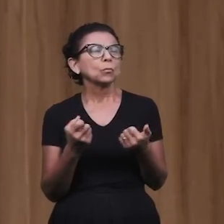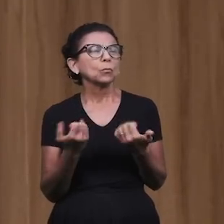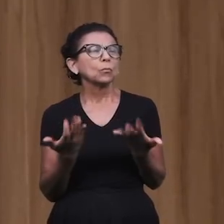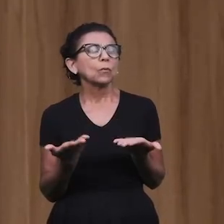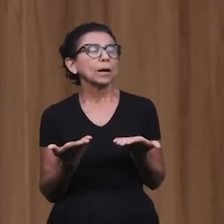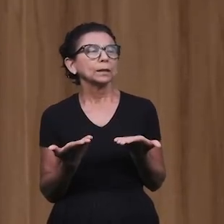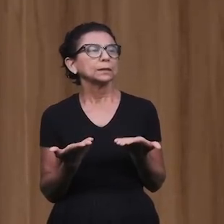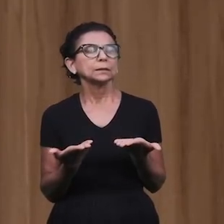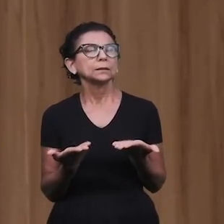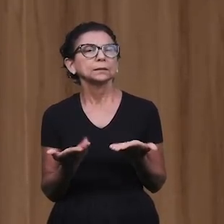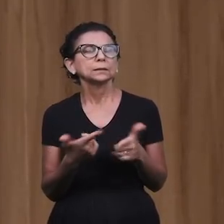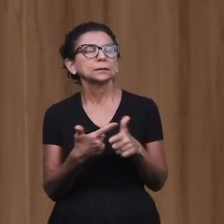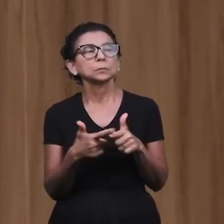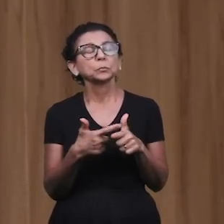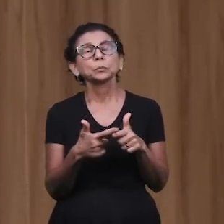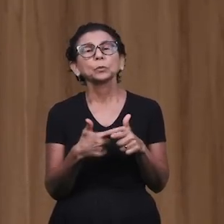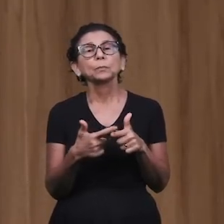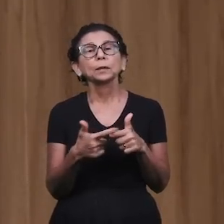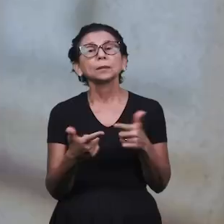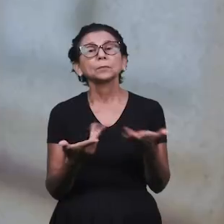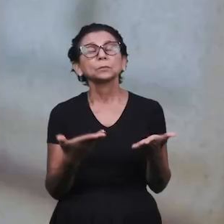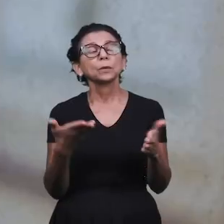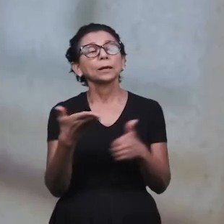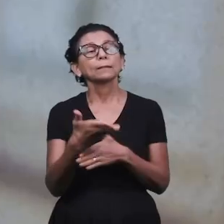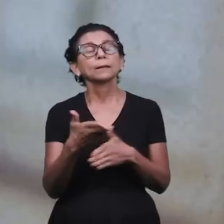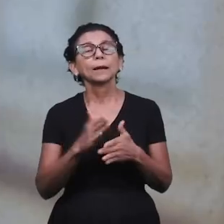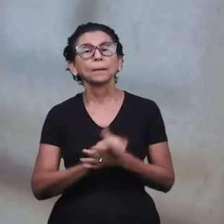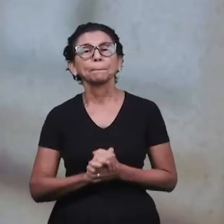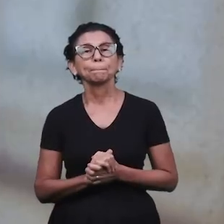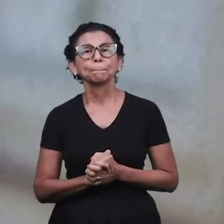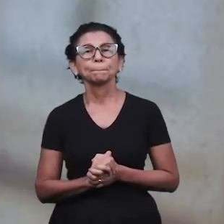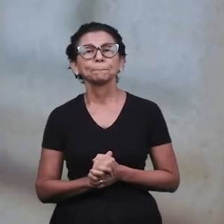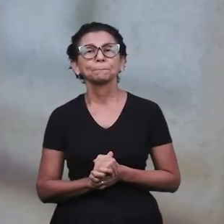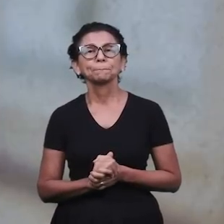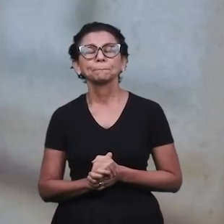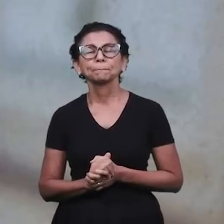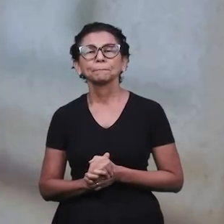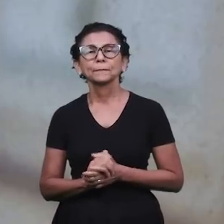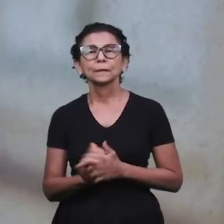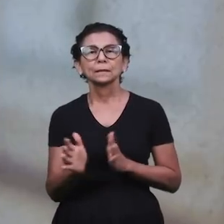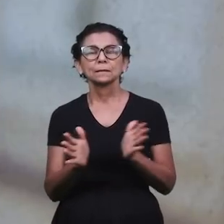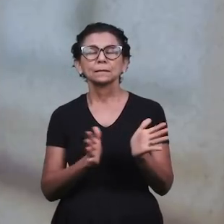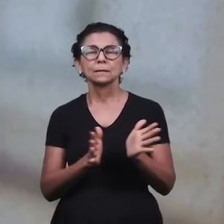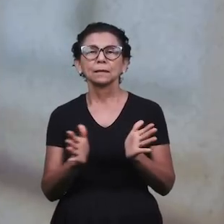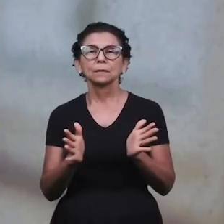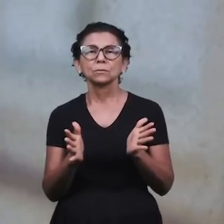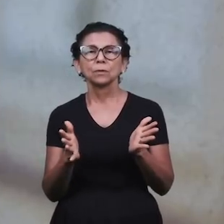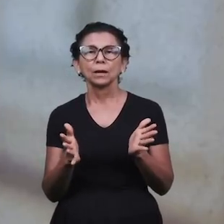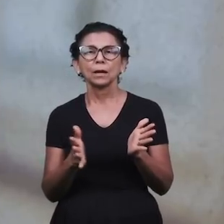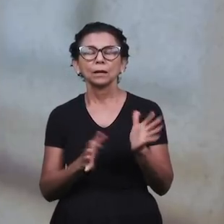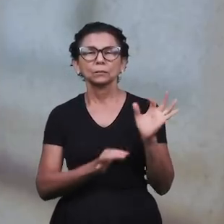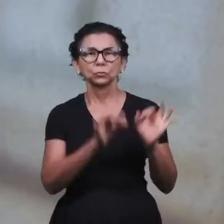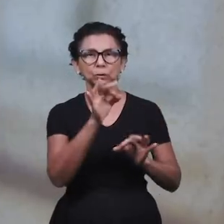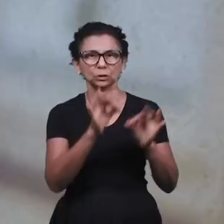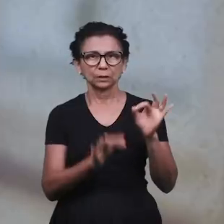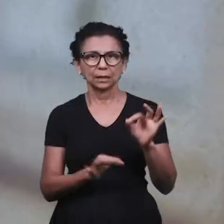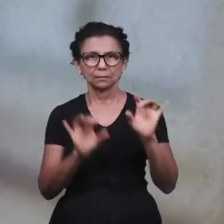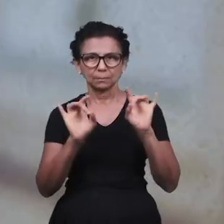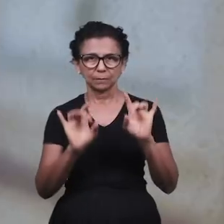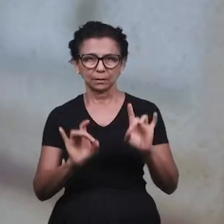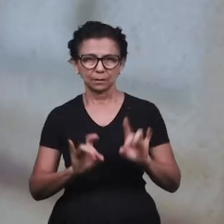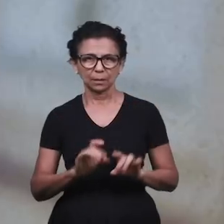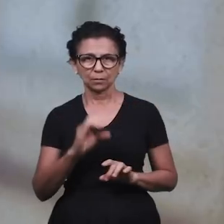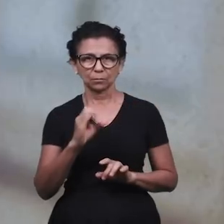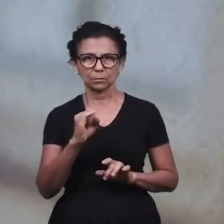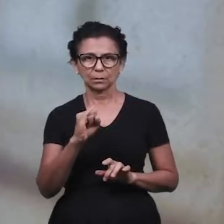demandas jurídicas podem ser levadas também até ele? Interessante, doutor Rodrigo, que o Juizado Especial Cível